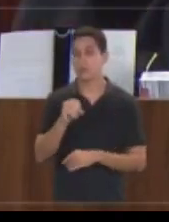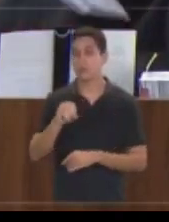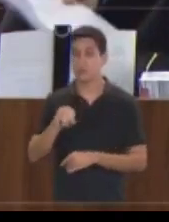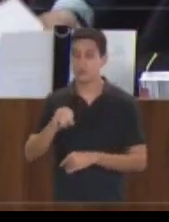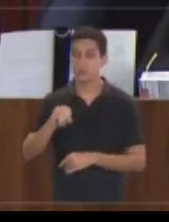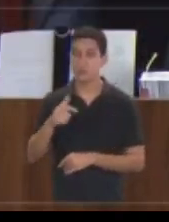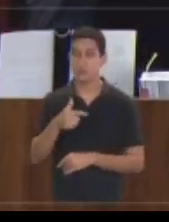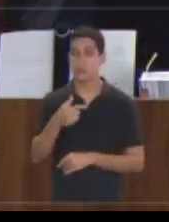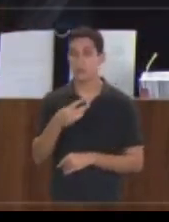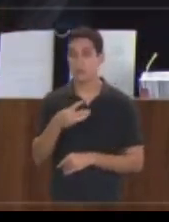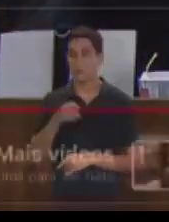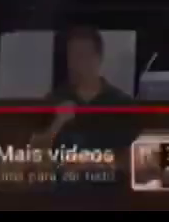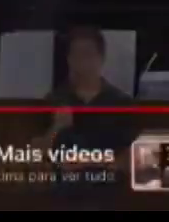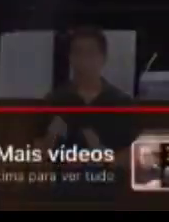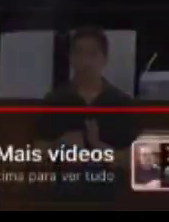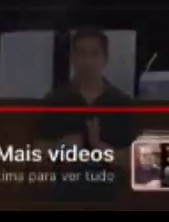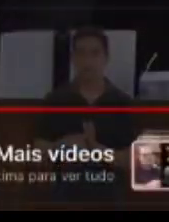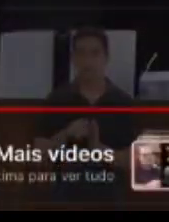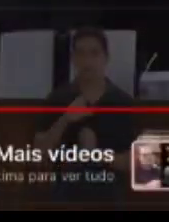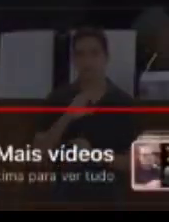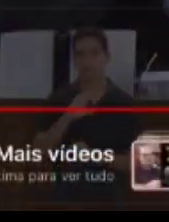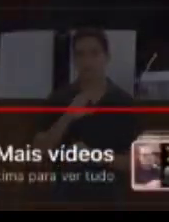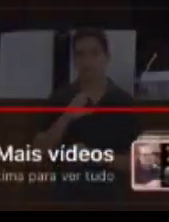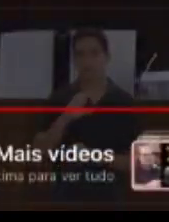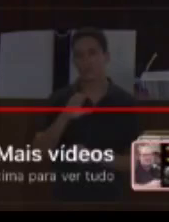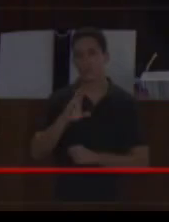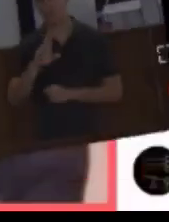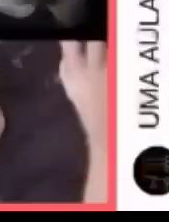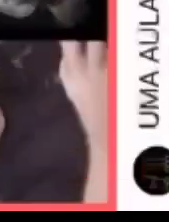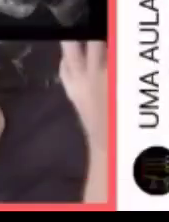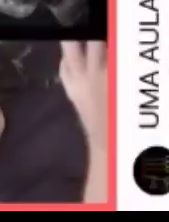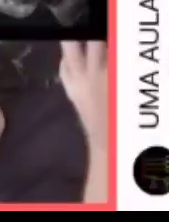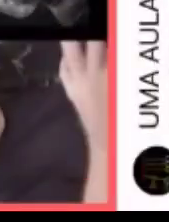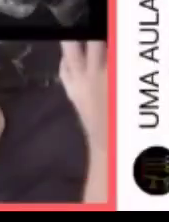060238 de Craíbas, Alagoas, AIGE, o